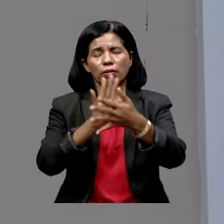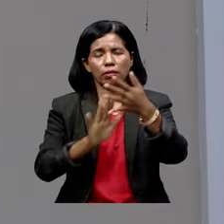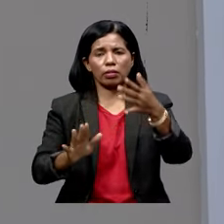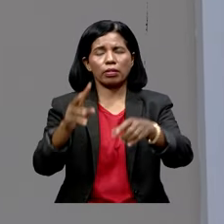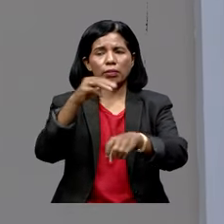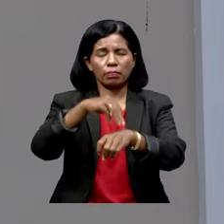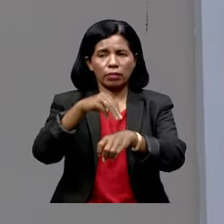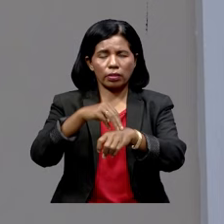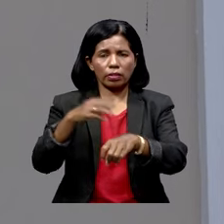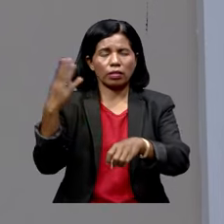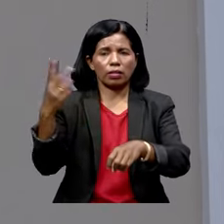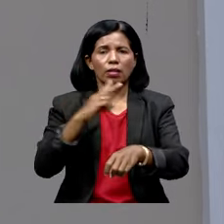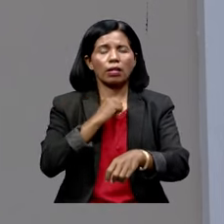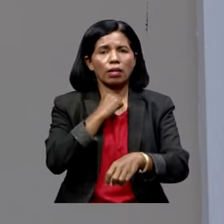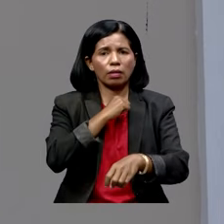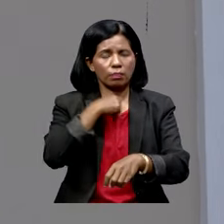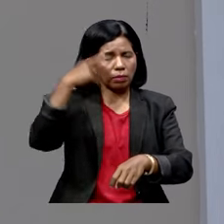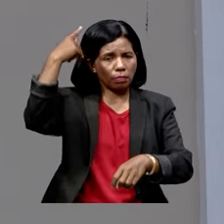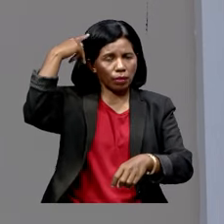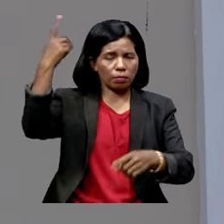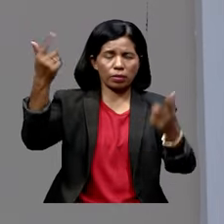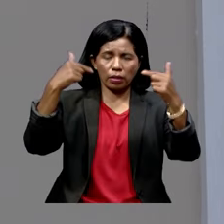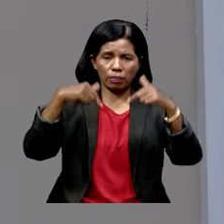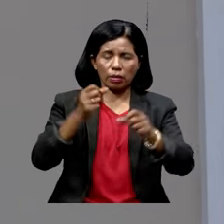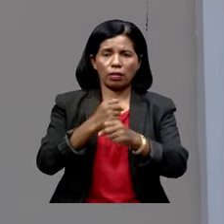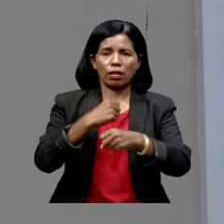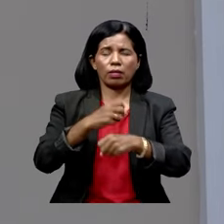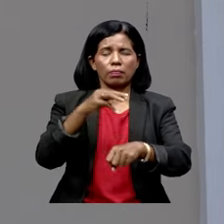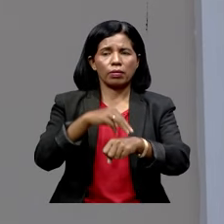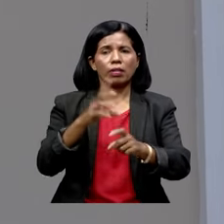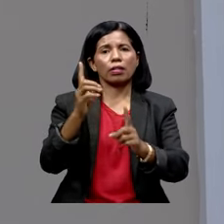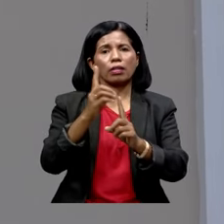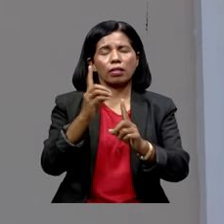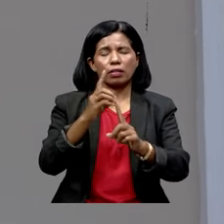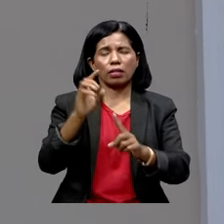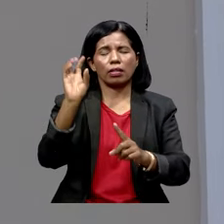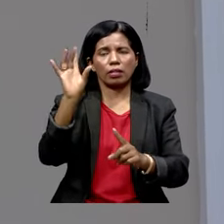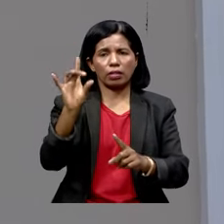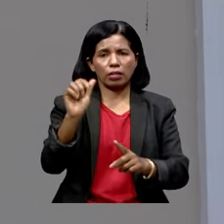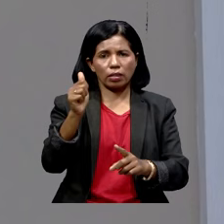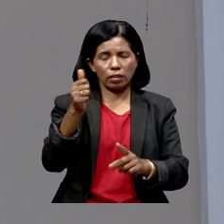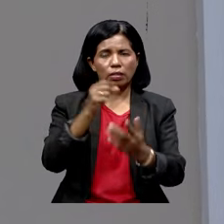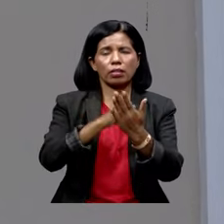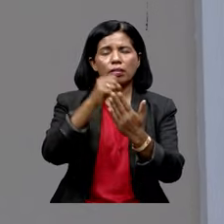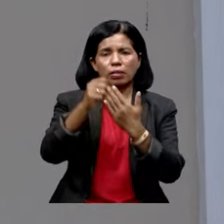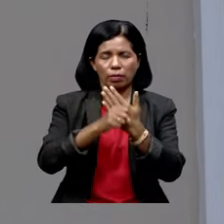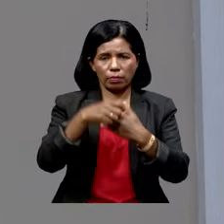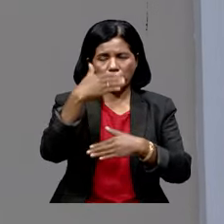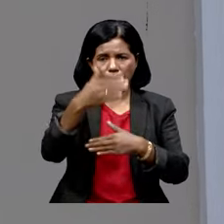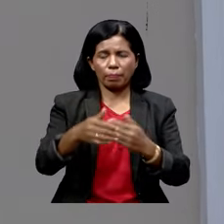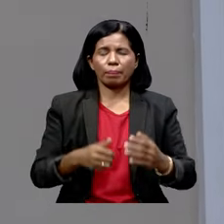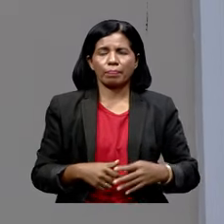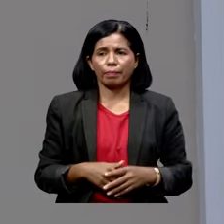neve sua santidade se preside, ia dia 10 de setembro, maio.